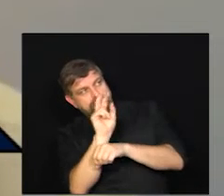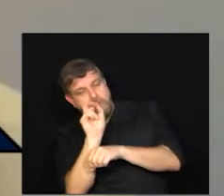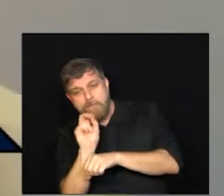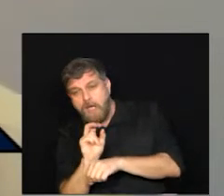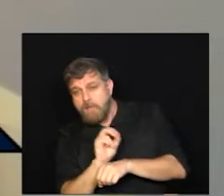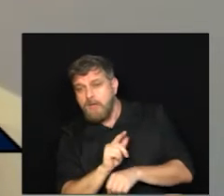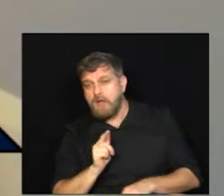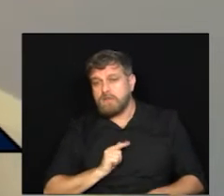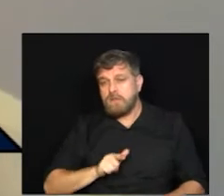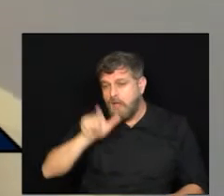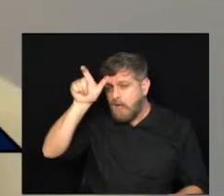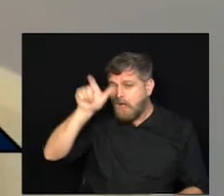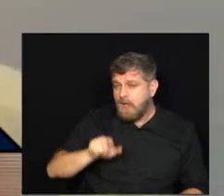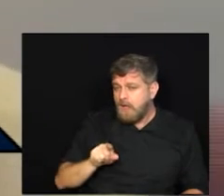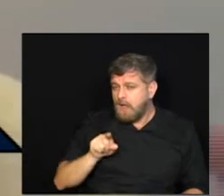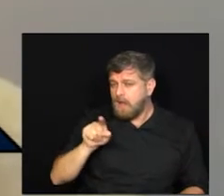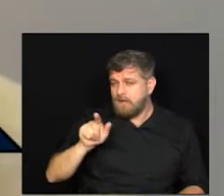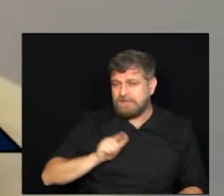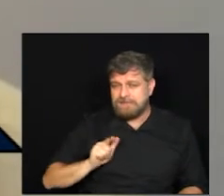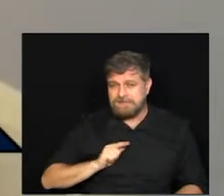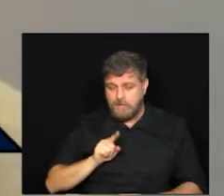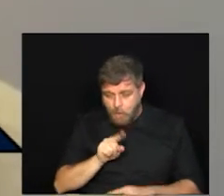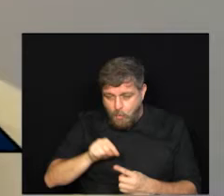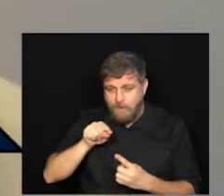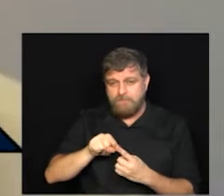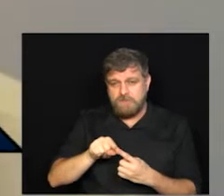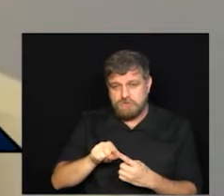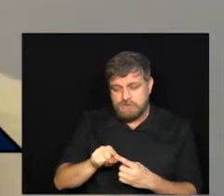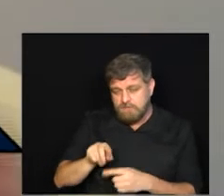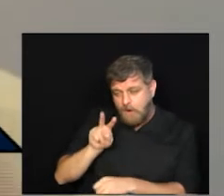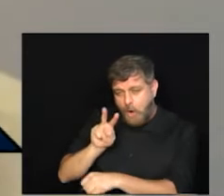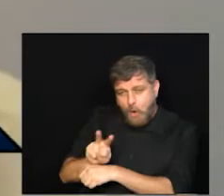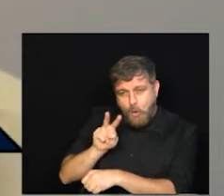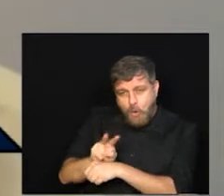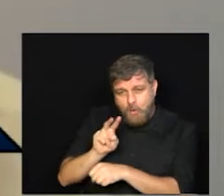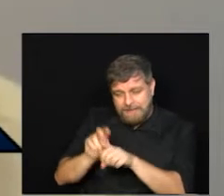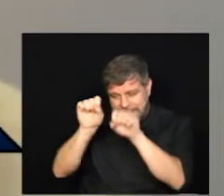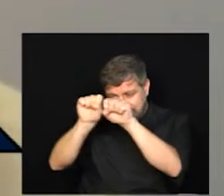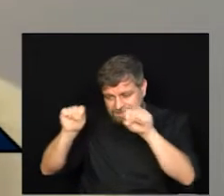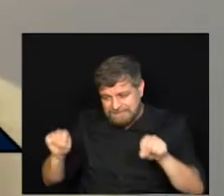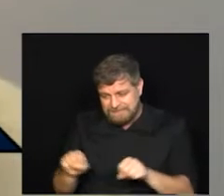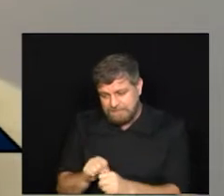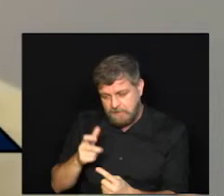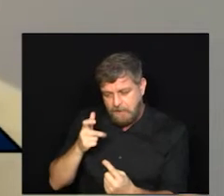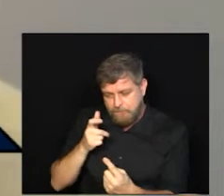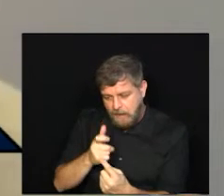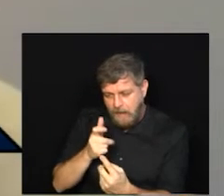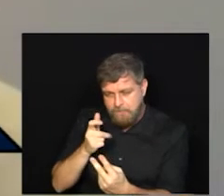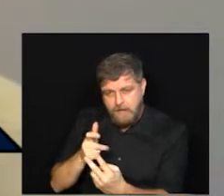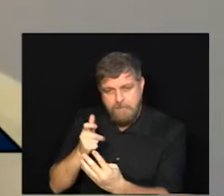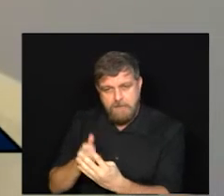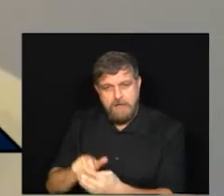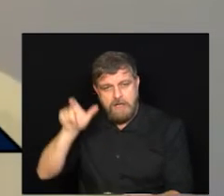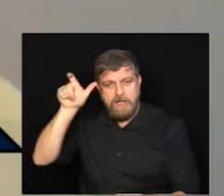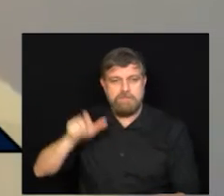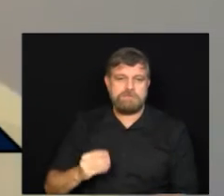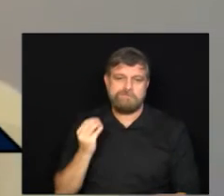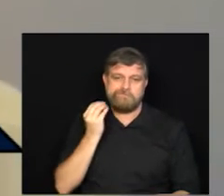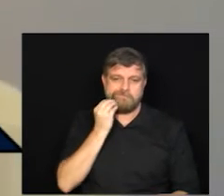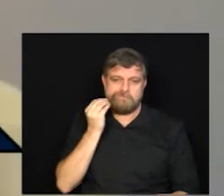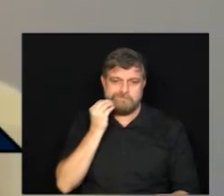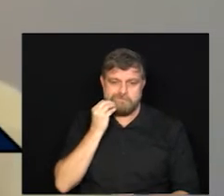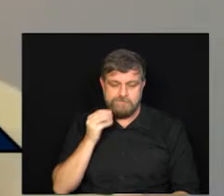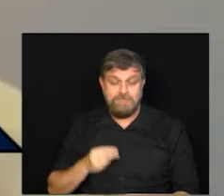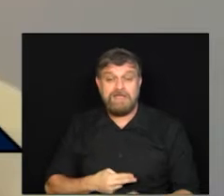cuja tarefa de proteger o sistema de imunização é do